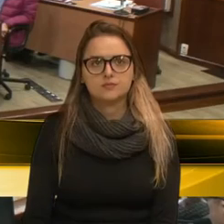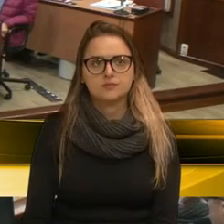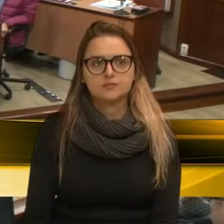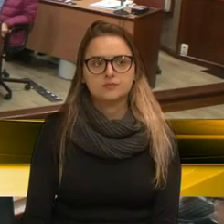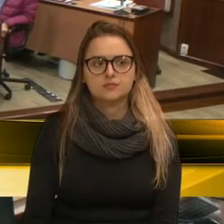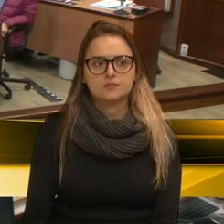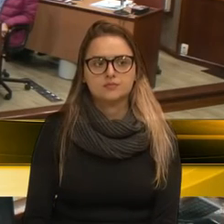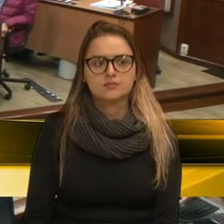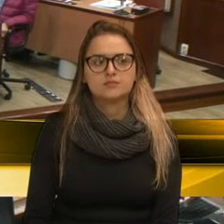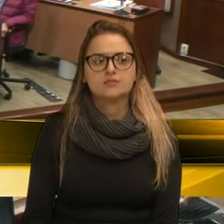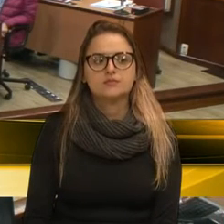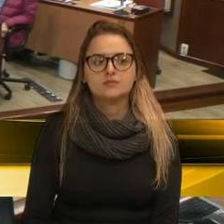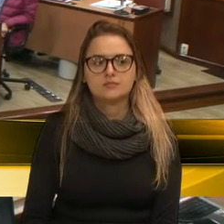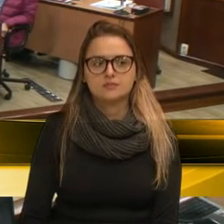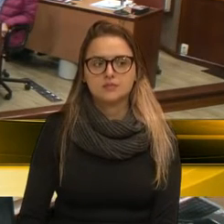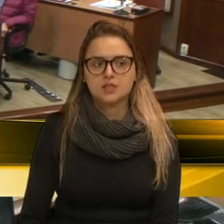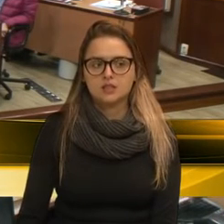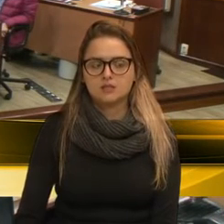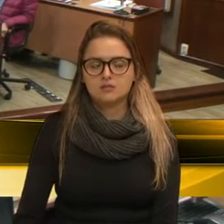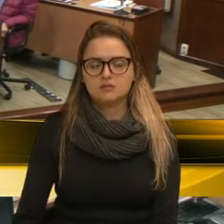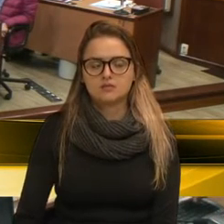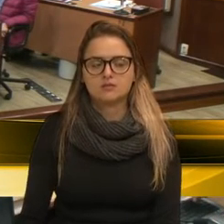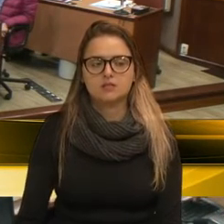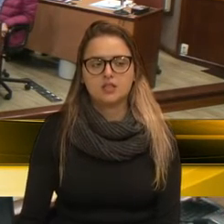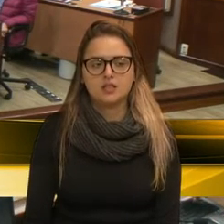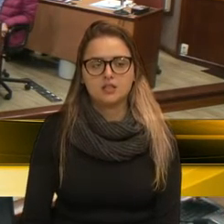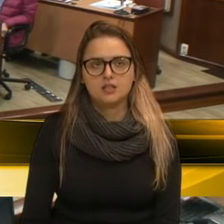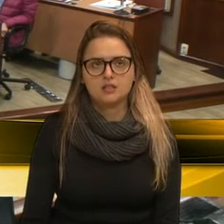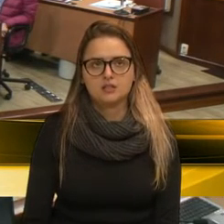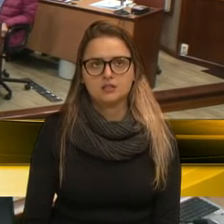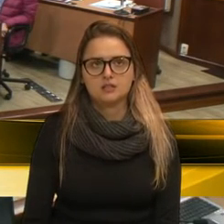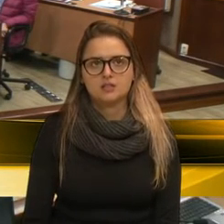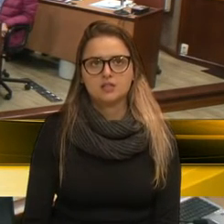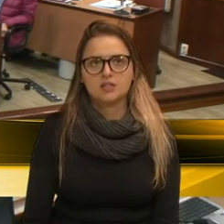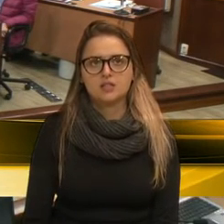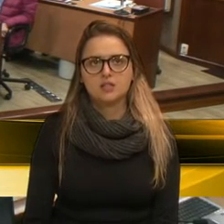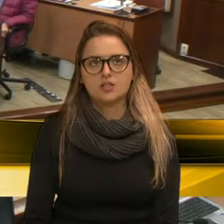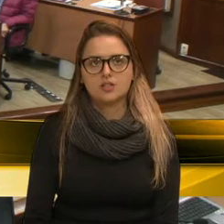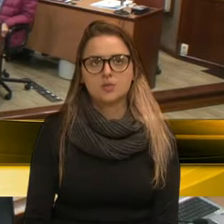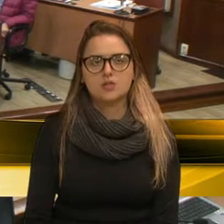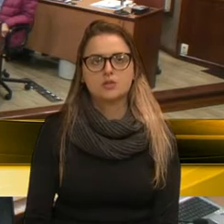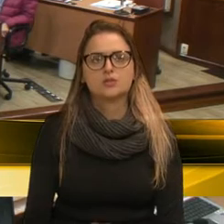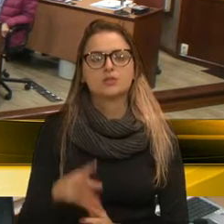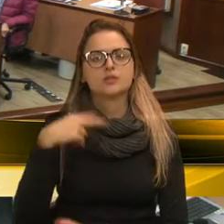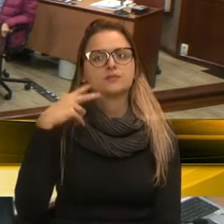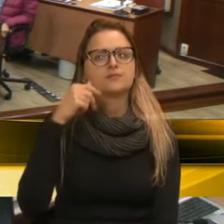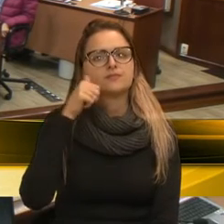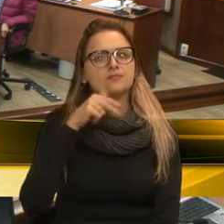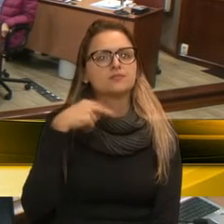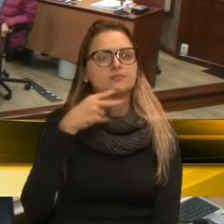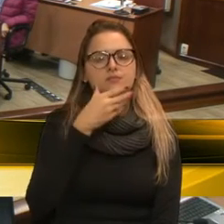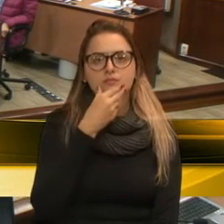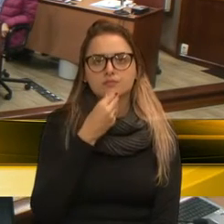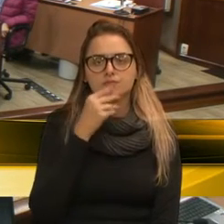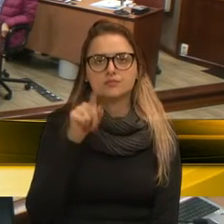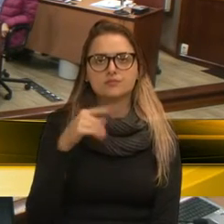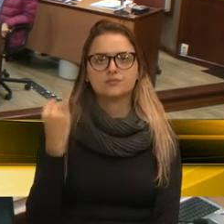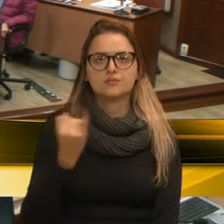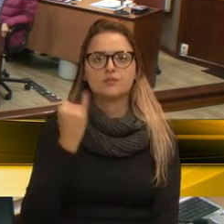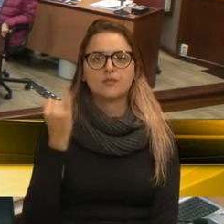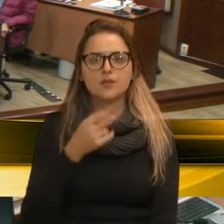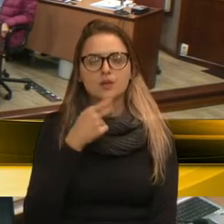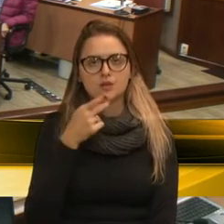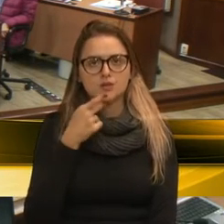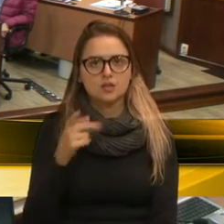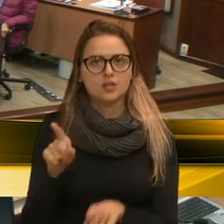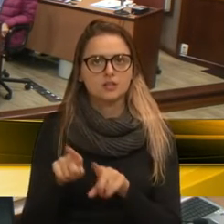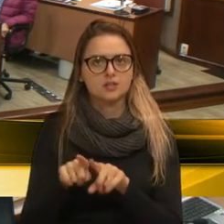senhor presidente senhoras vereadora senhores vereadores é importante ressaltar algumas coisas a equipe somente a